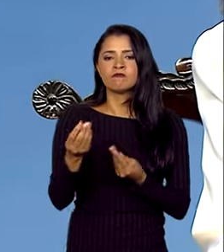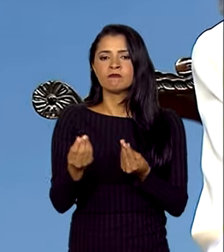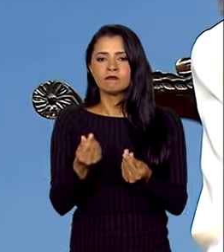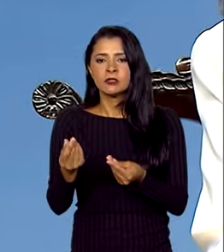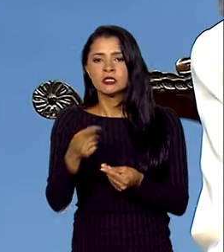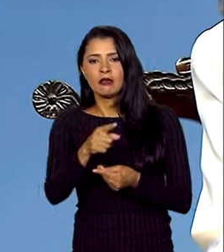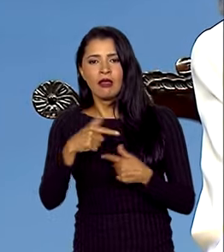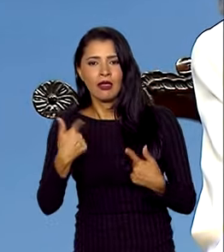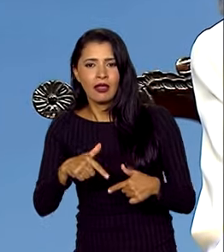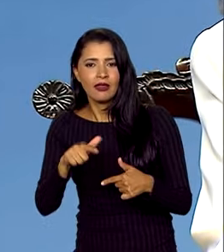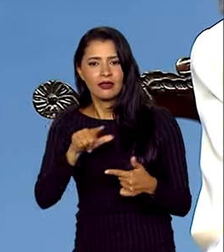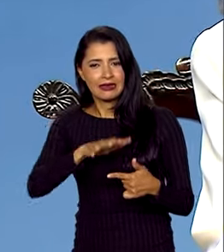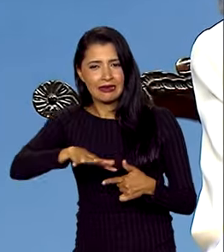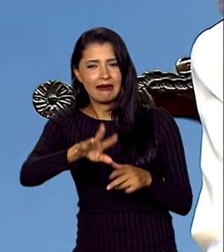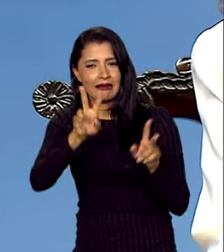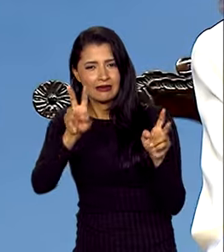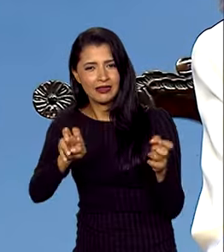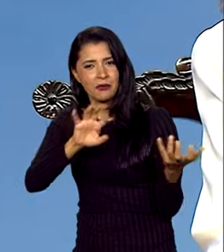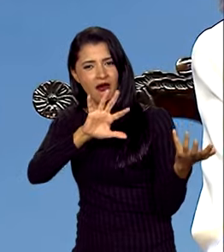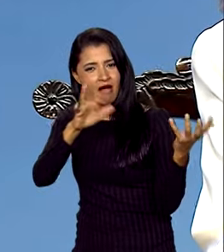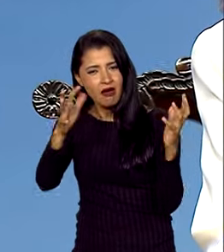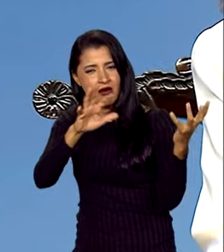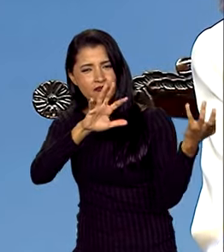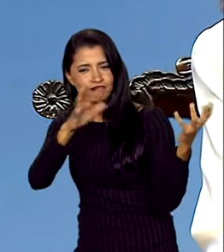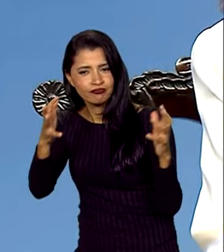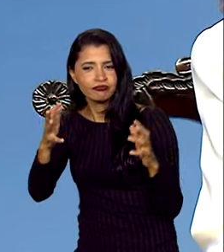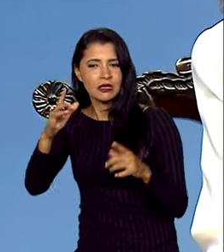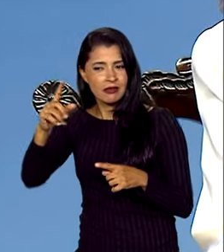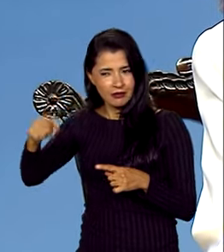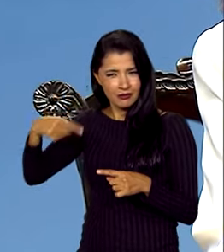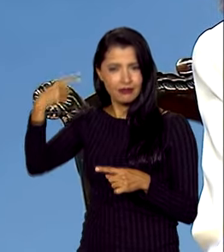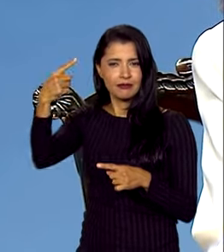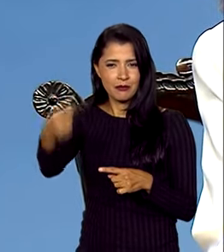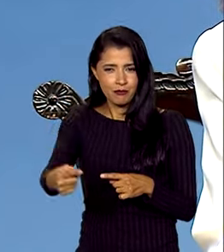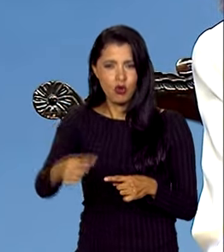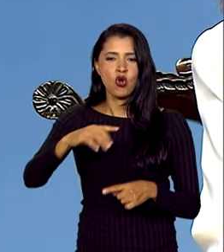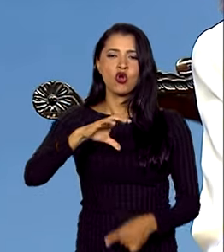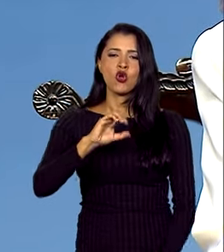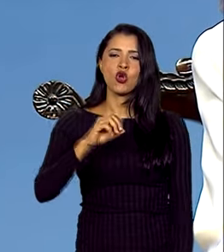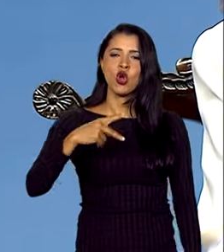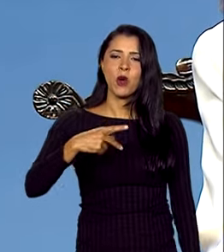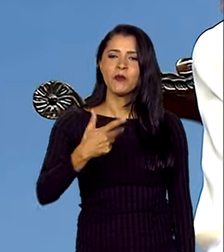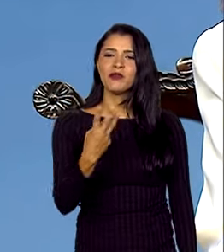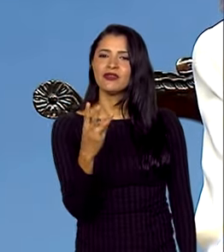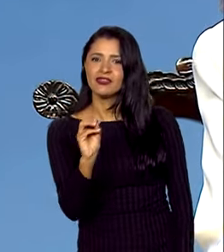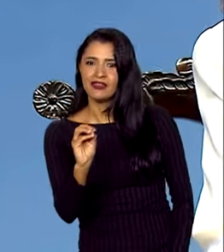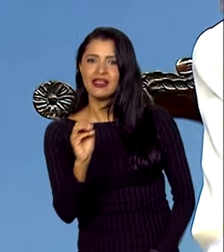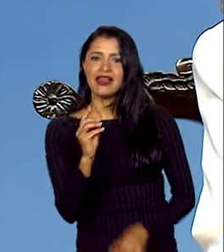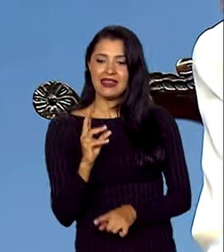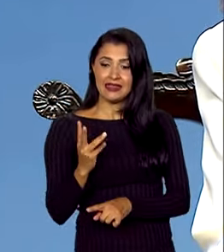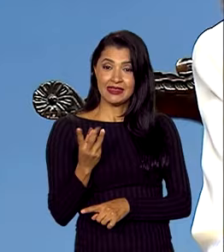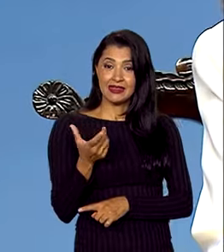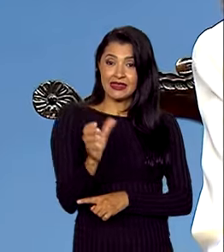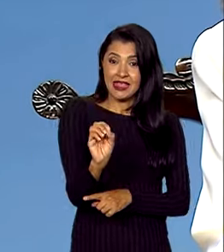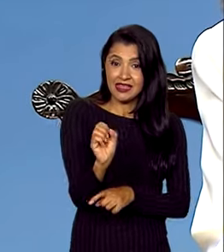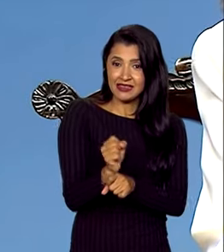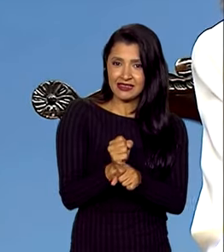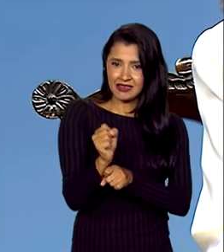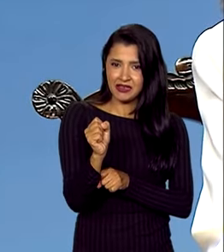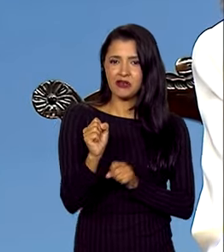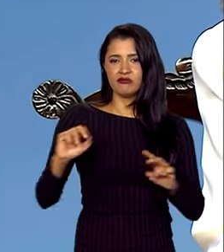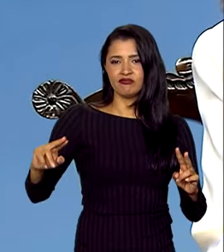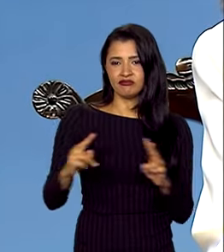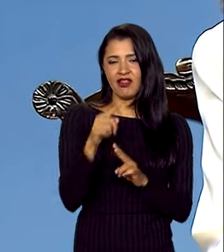a ação climática, né? E depois disso, na COP30, nos 10 anos de Paris, em Belém,